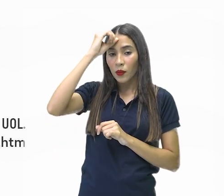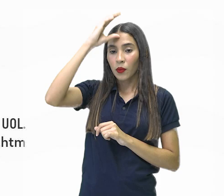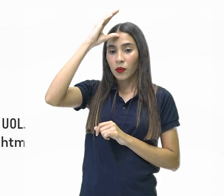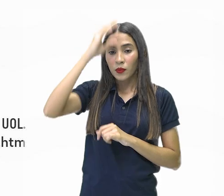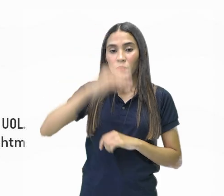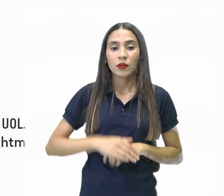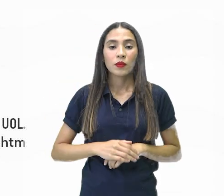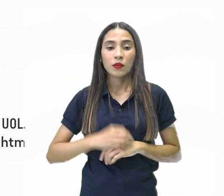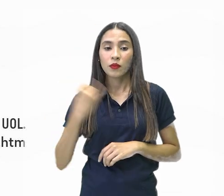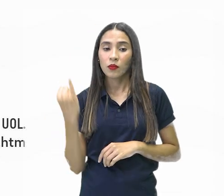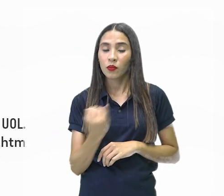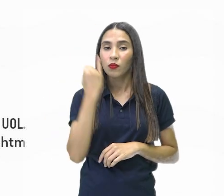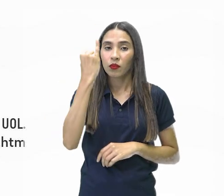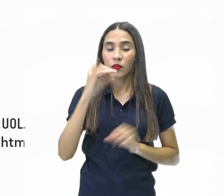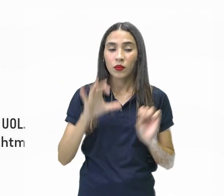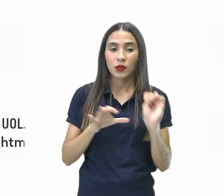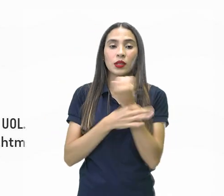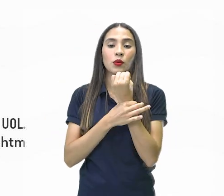que seja